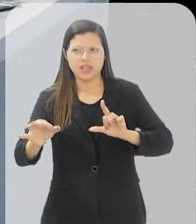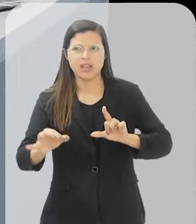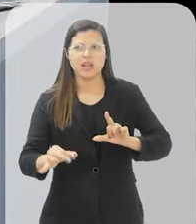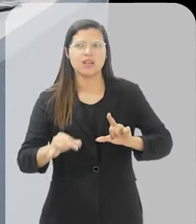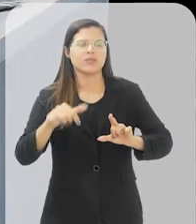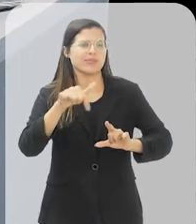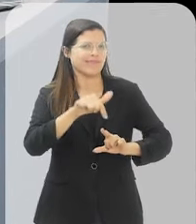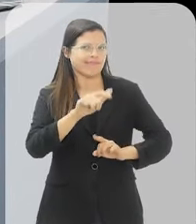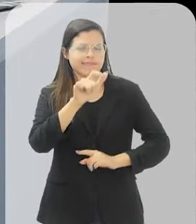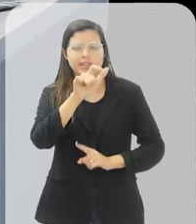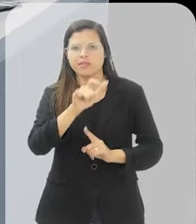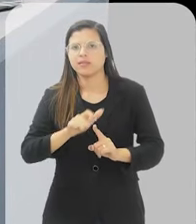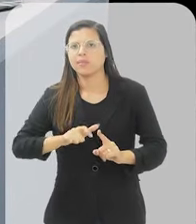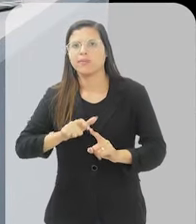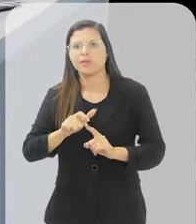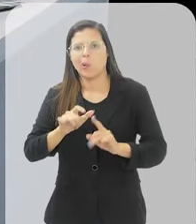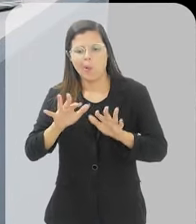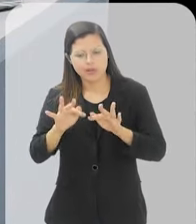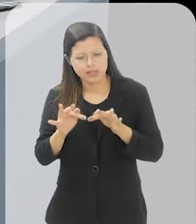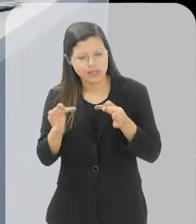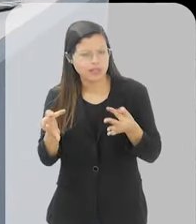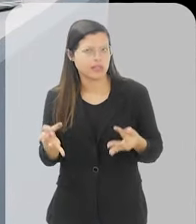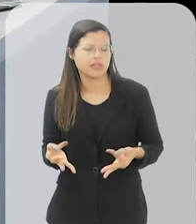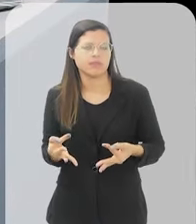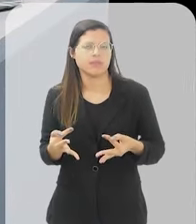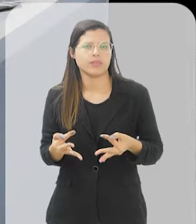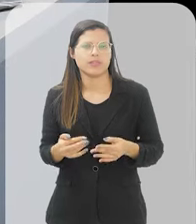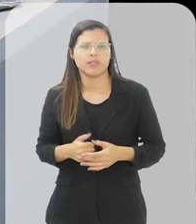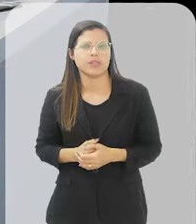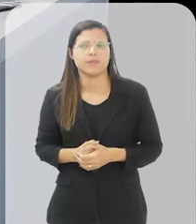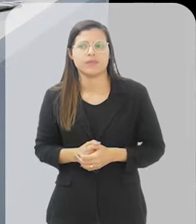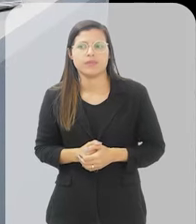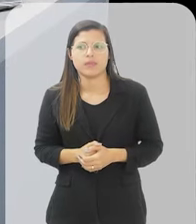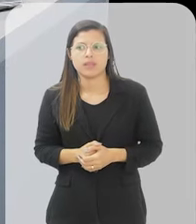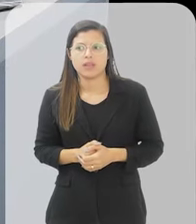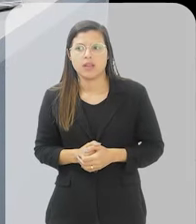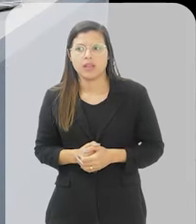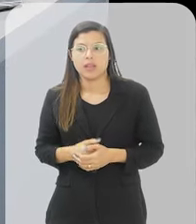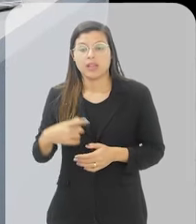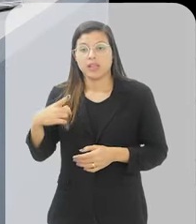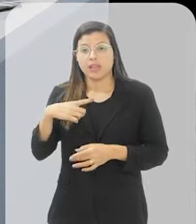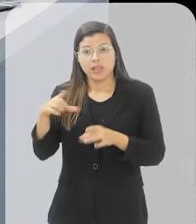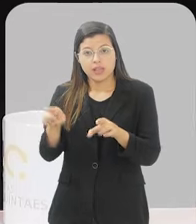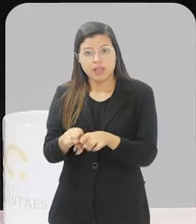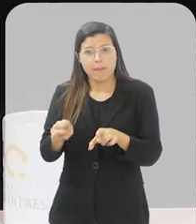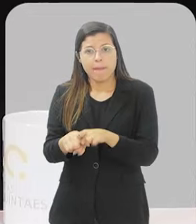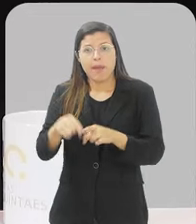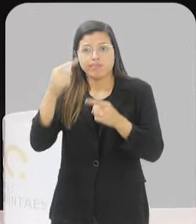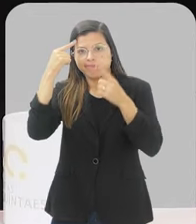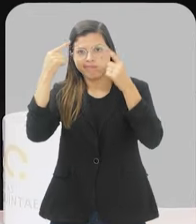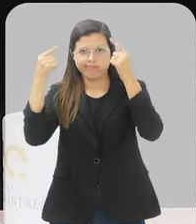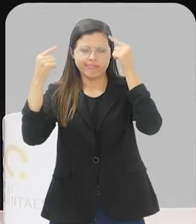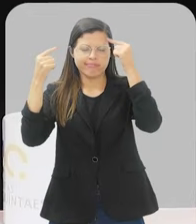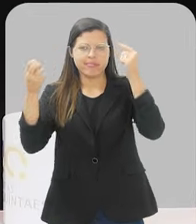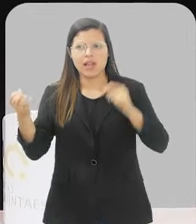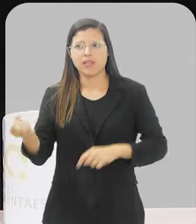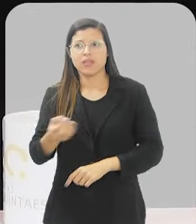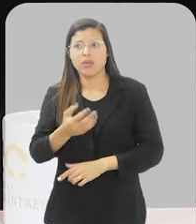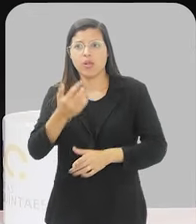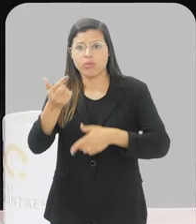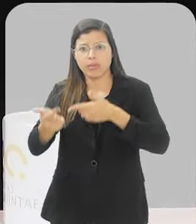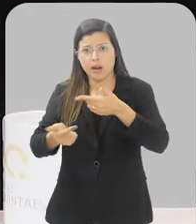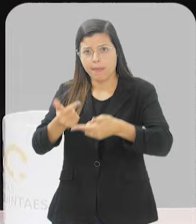é bem bacana, né? Sim, é uma pessoa humilde, é uma pessoa de uma criatividade, tanto